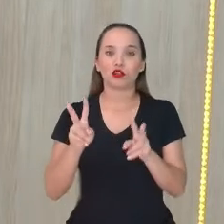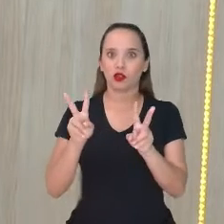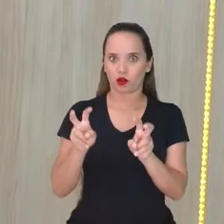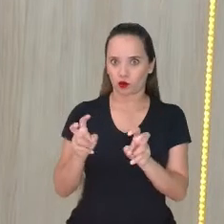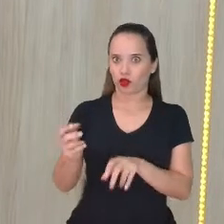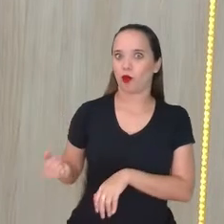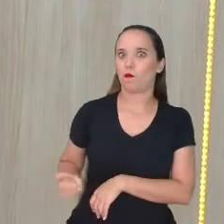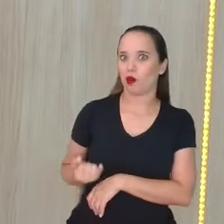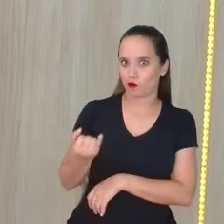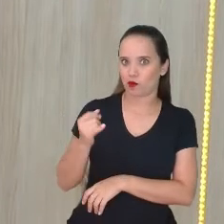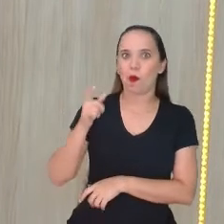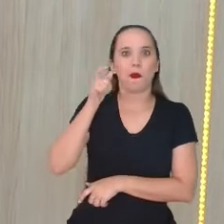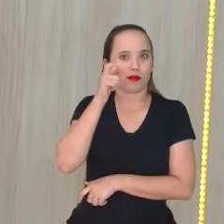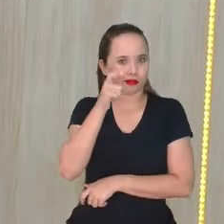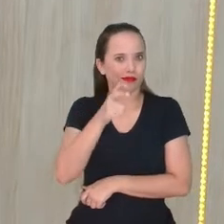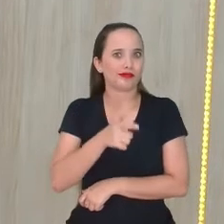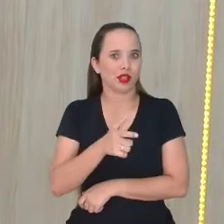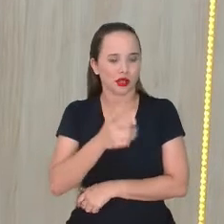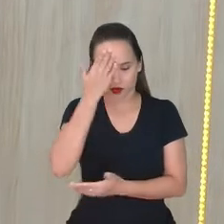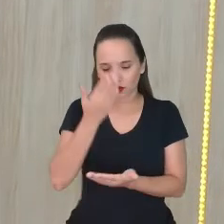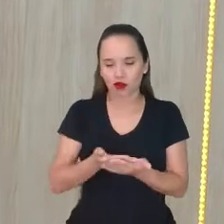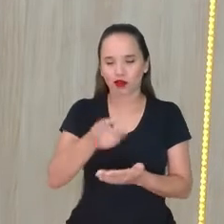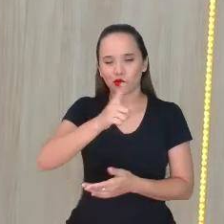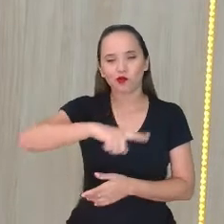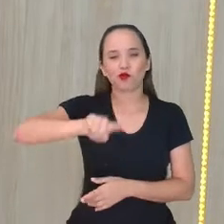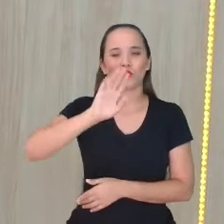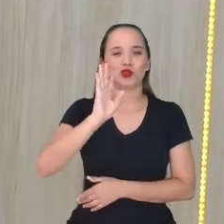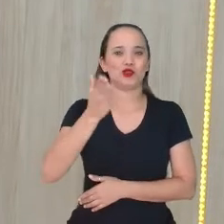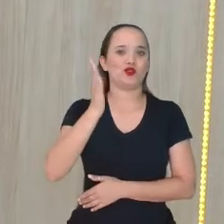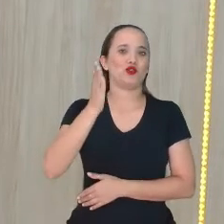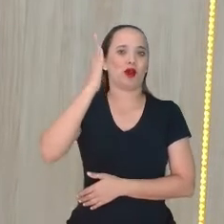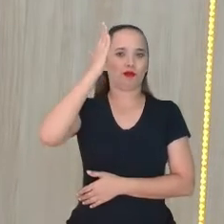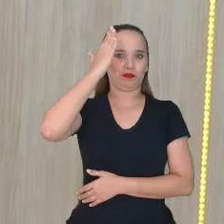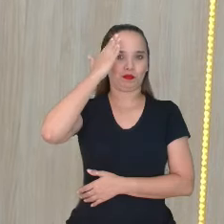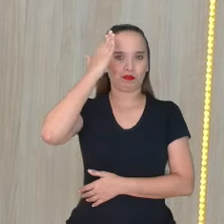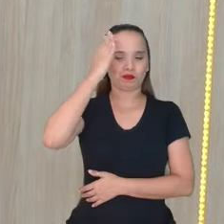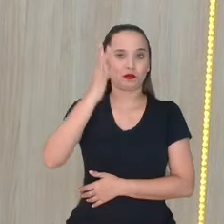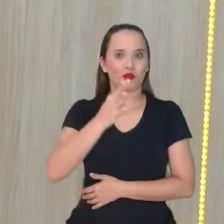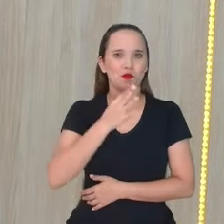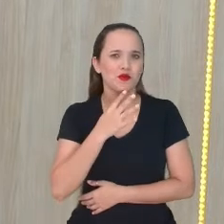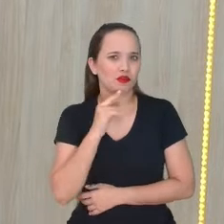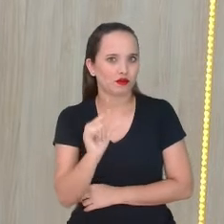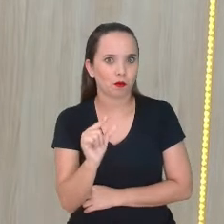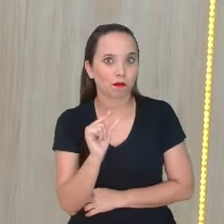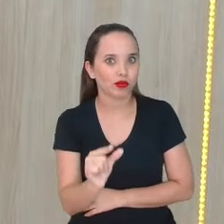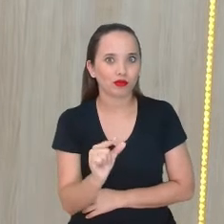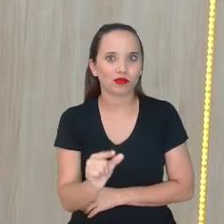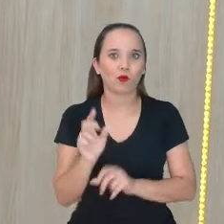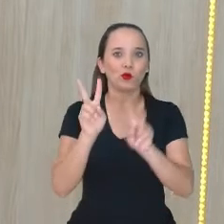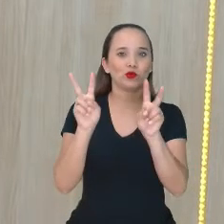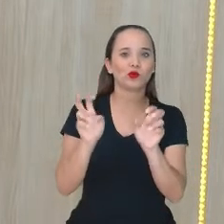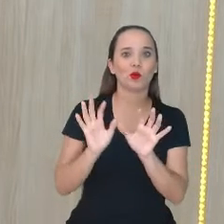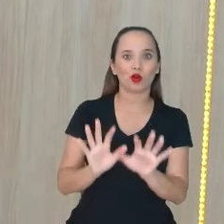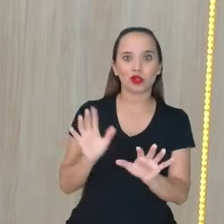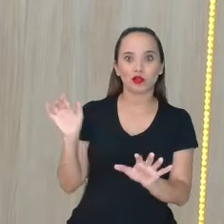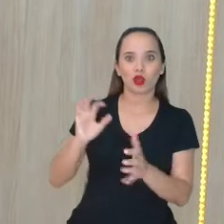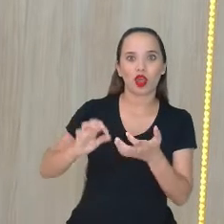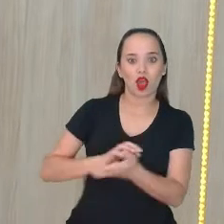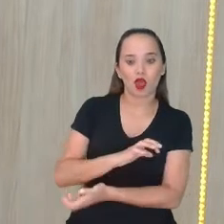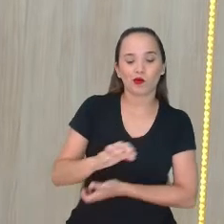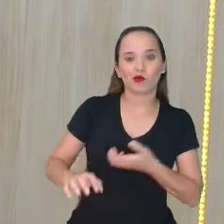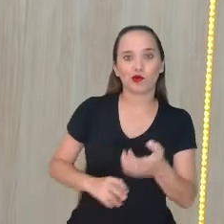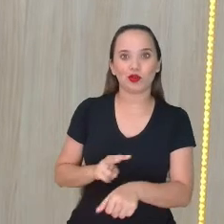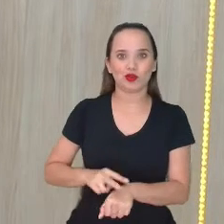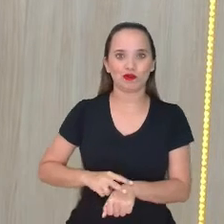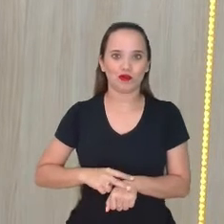interessante, certo? Eu acho que vocês já devem ter escutado, já ouvido falar sobre que é a Revolução